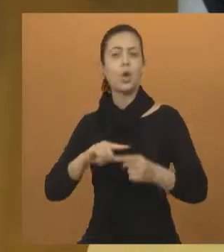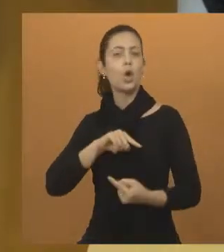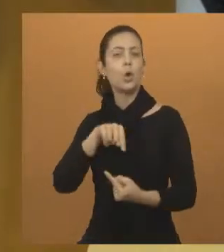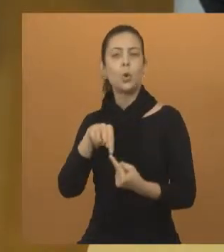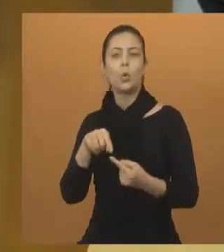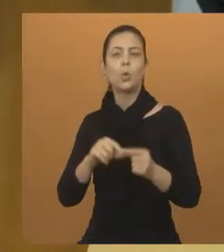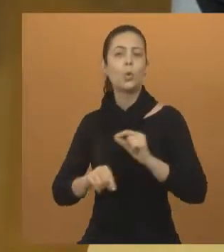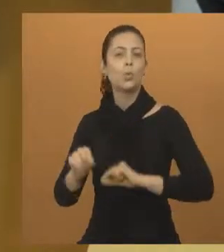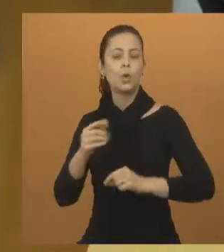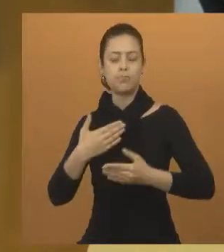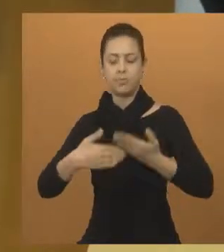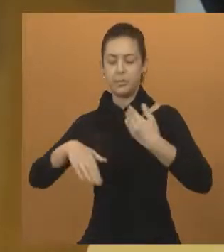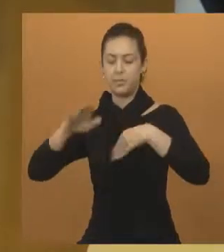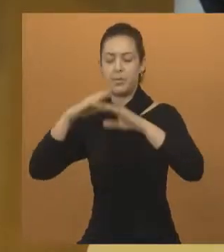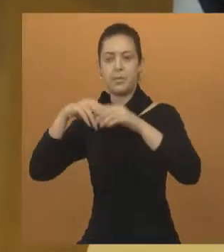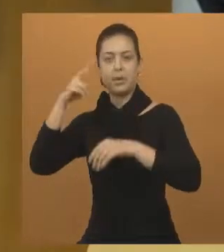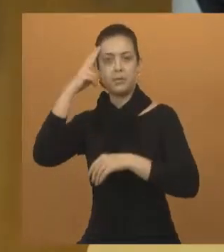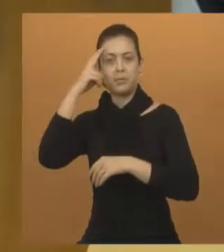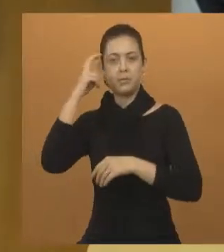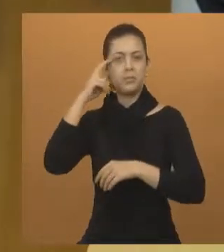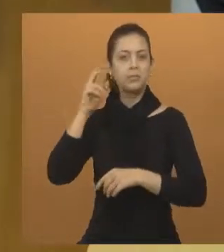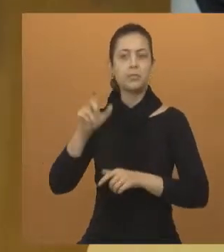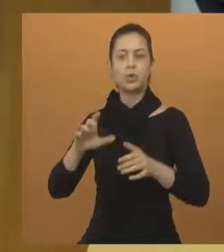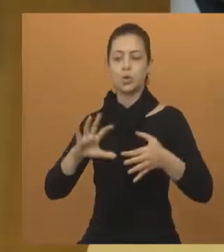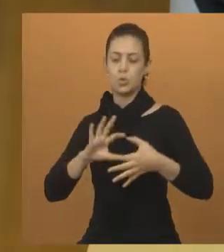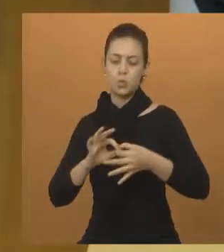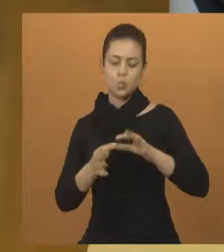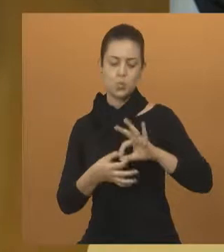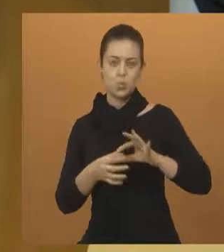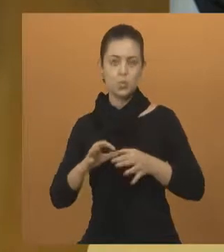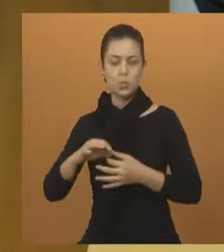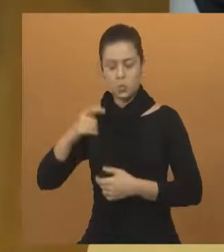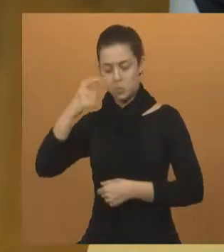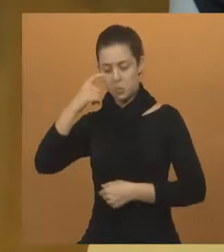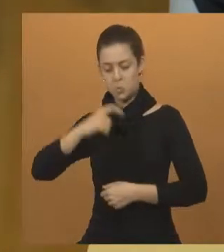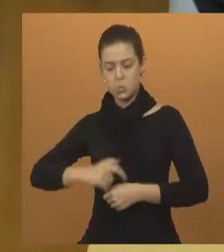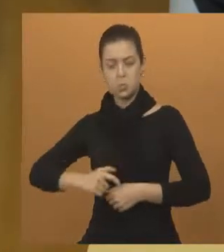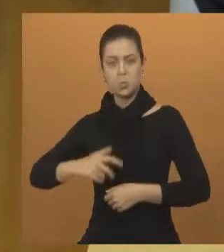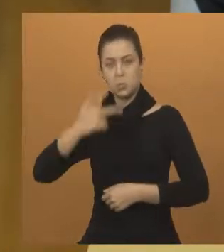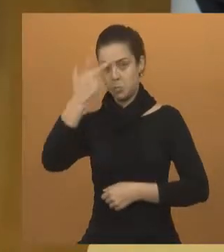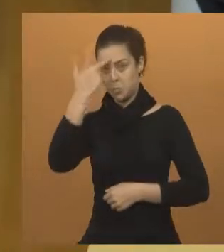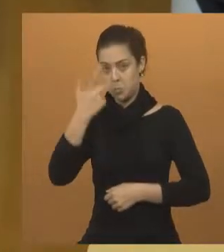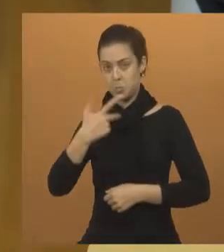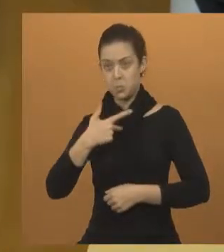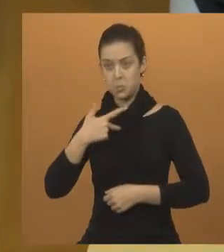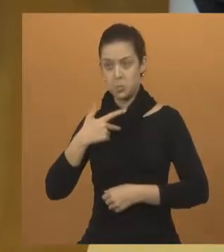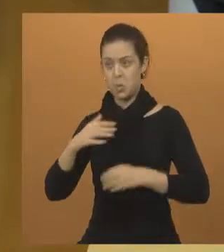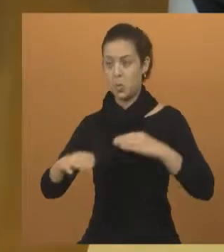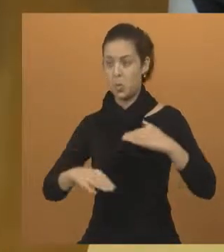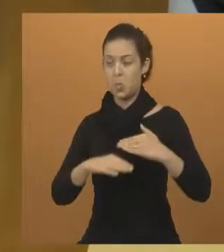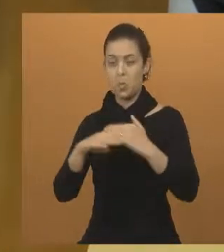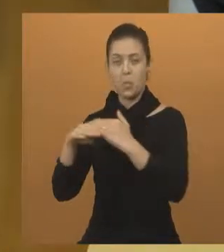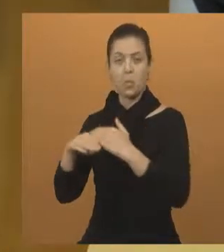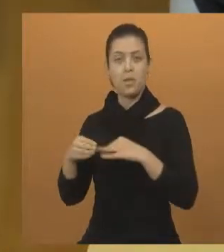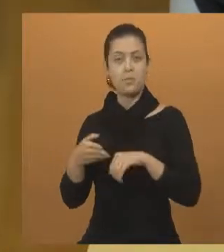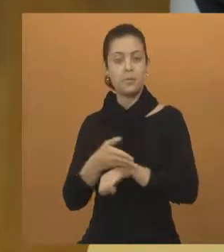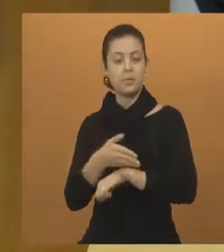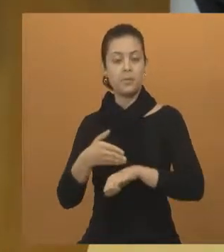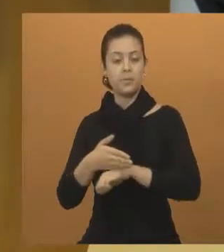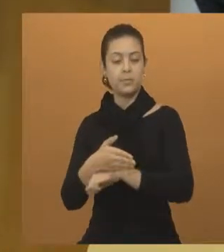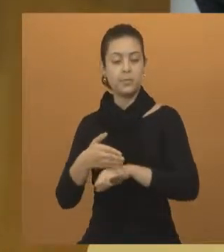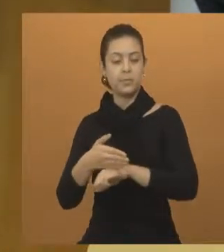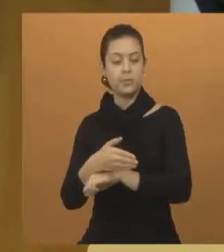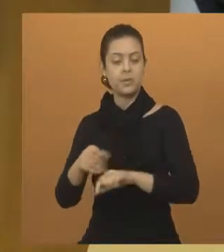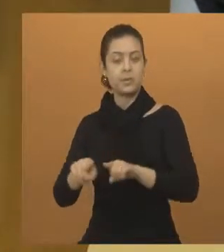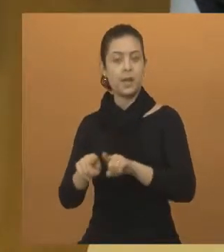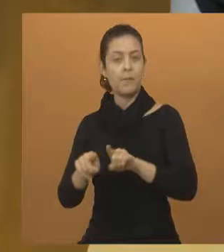objetivo o desenvolvimento integral do indivíduo como cidadão autônomo, democrático e participativo, o